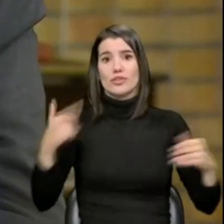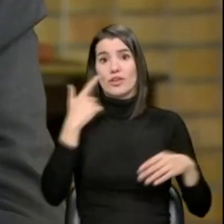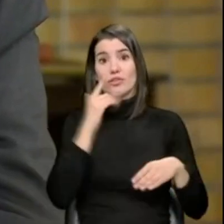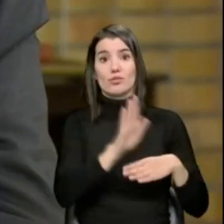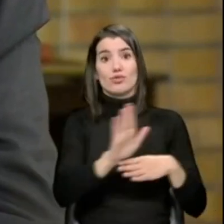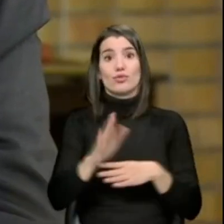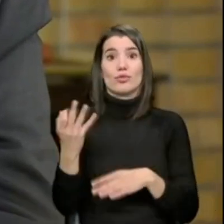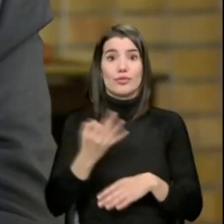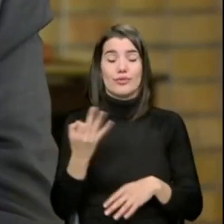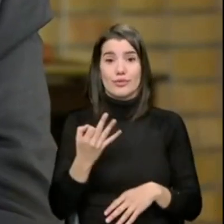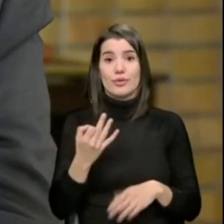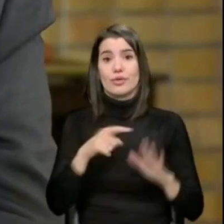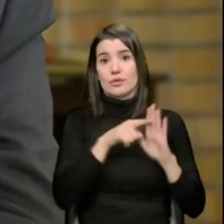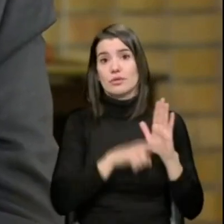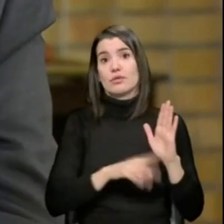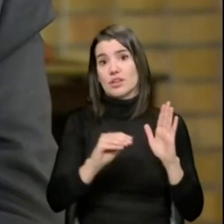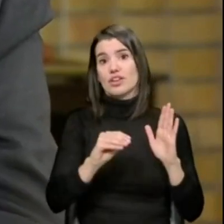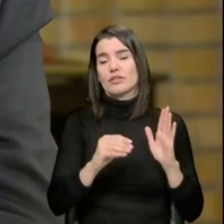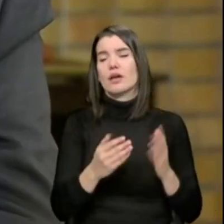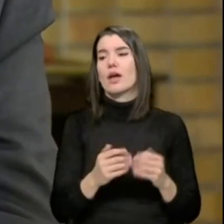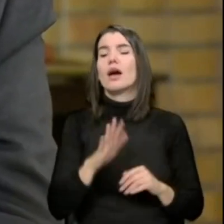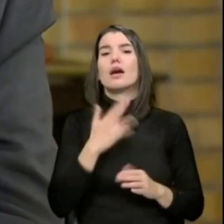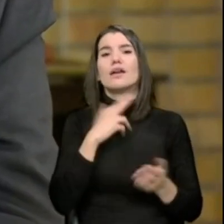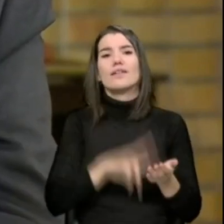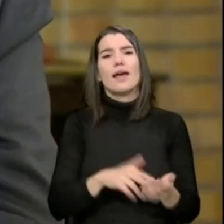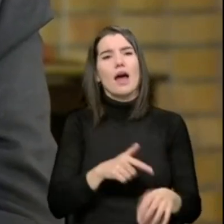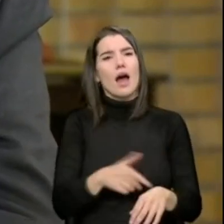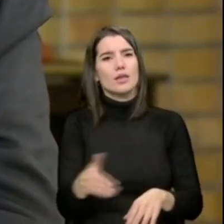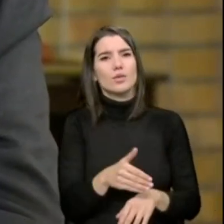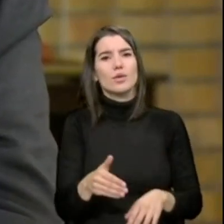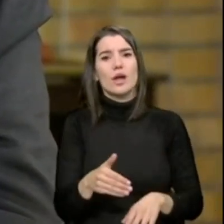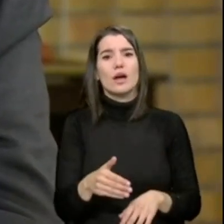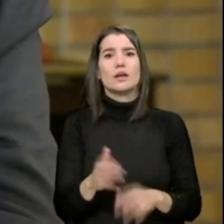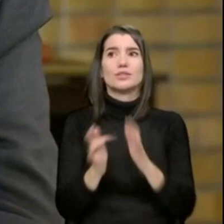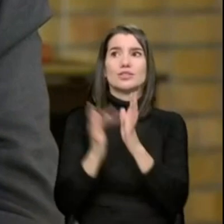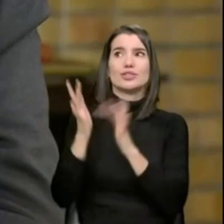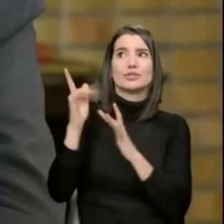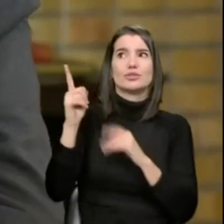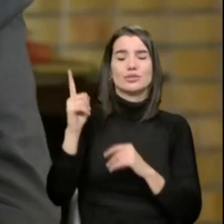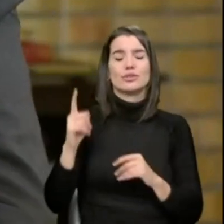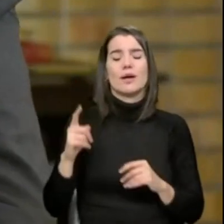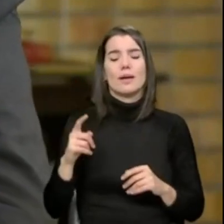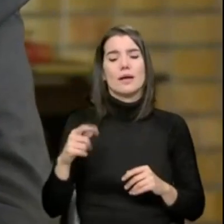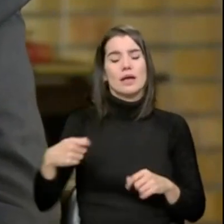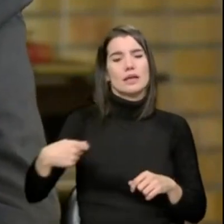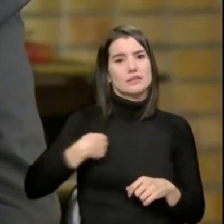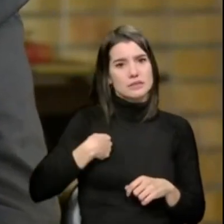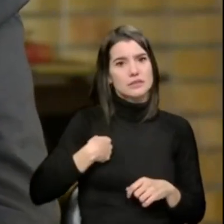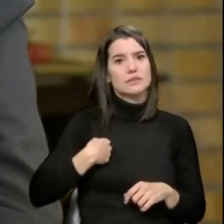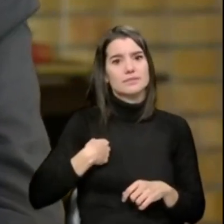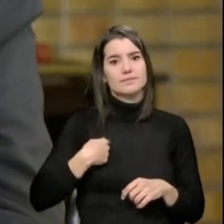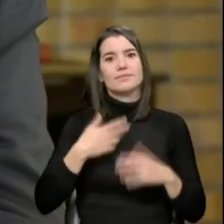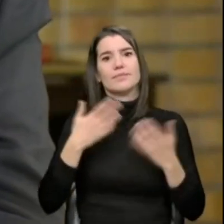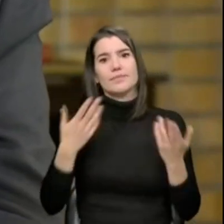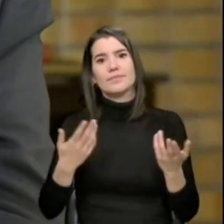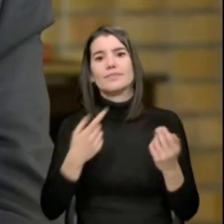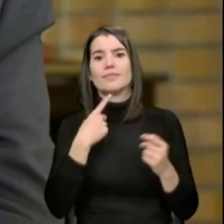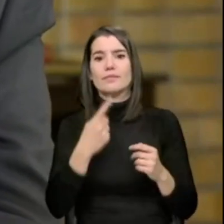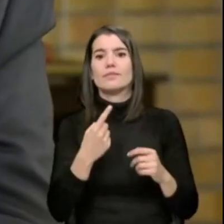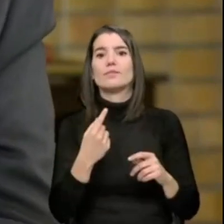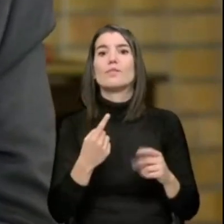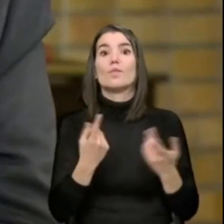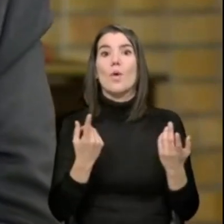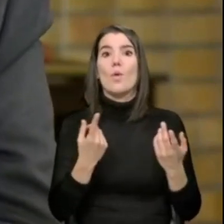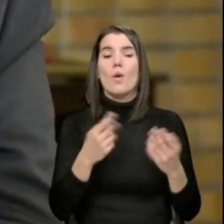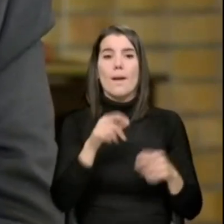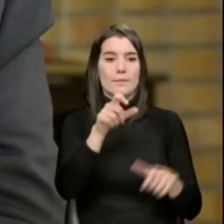de referência. Mas é verdade que nós, a certa altura, fomos provocados por Jesus com as chamadas bem-aventuranças, quando Jesus,